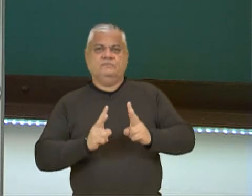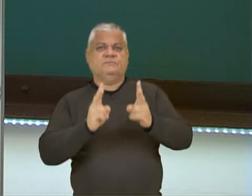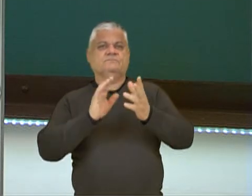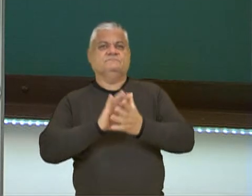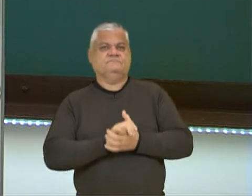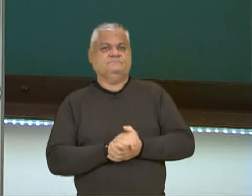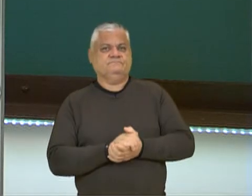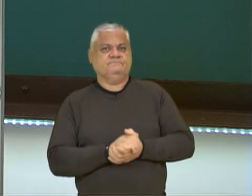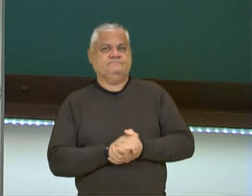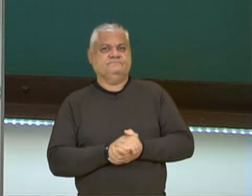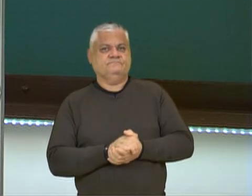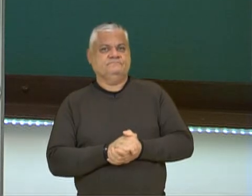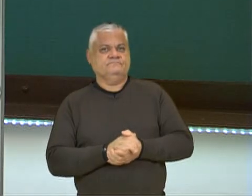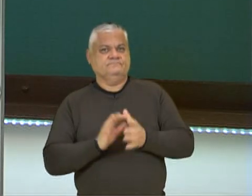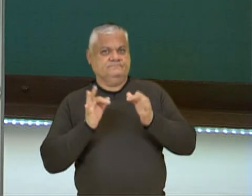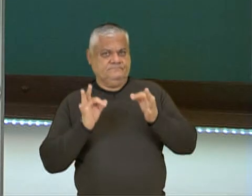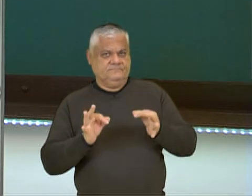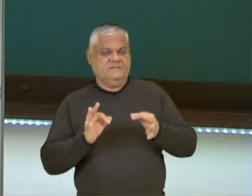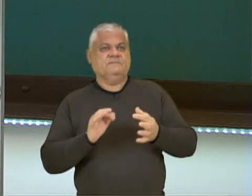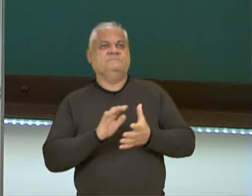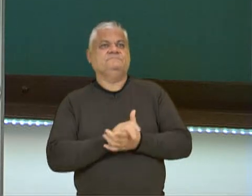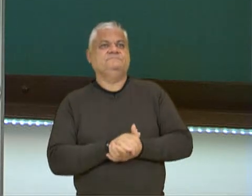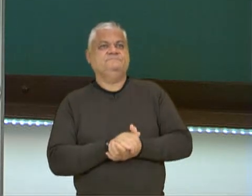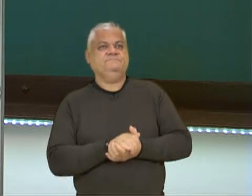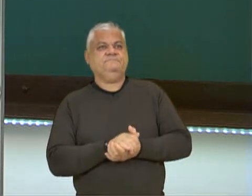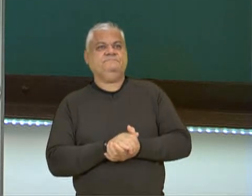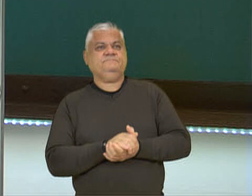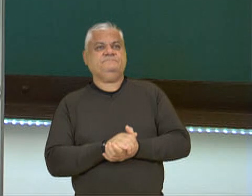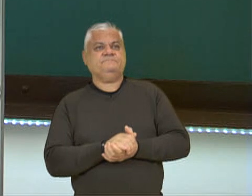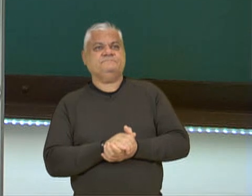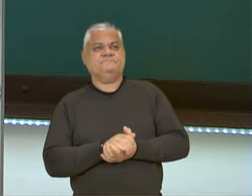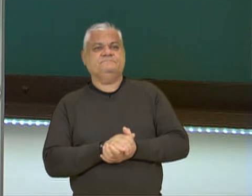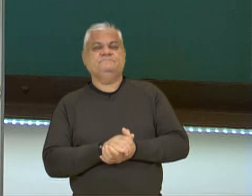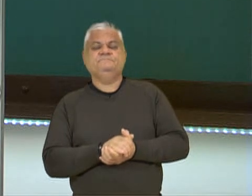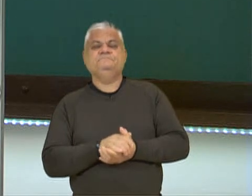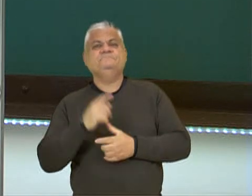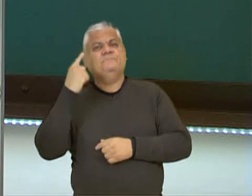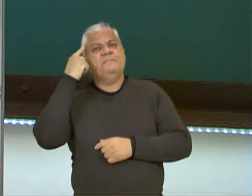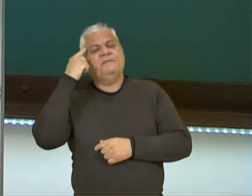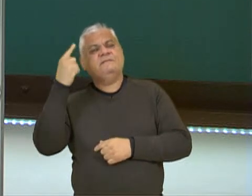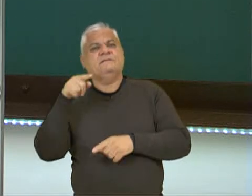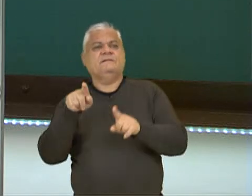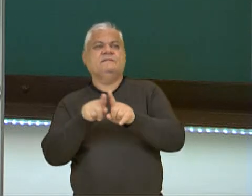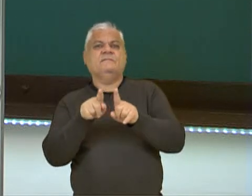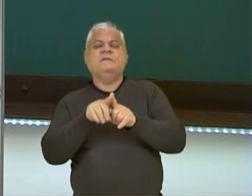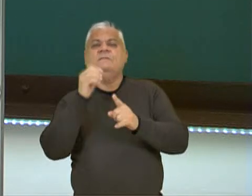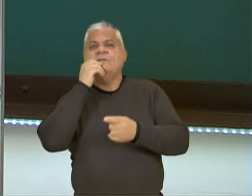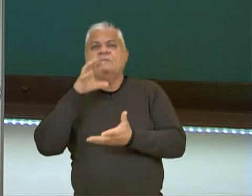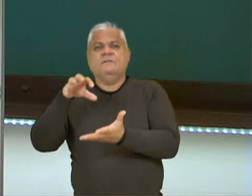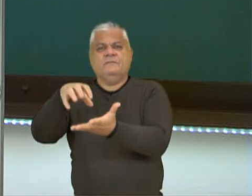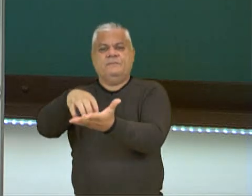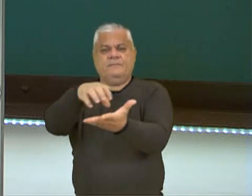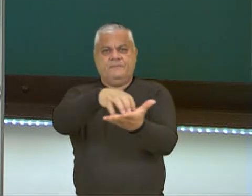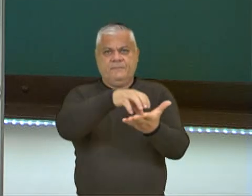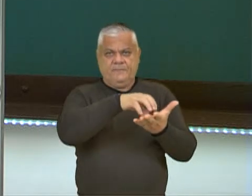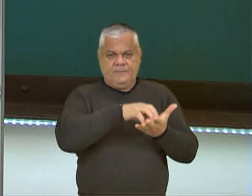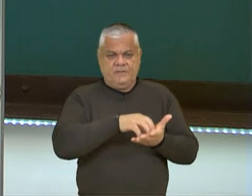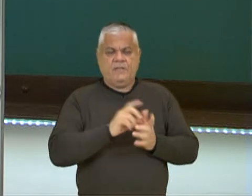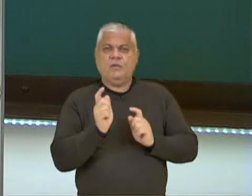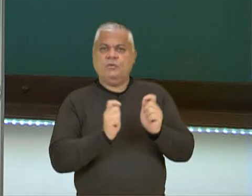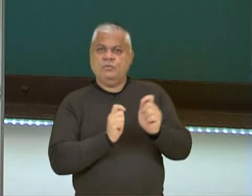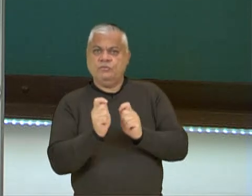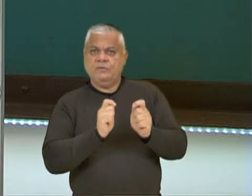anos. Então, a reflexão e análise ali do nosso gráfico. E aí vamos pensar ali quanto aos setores da economia, qual